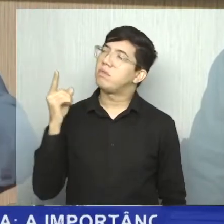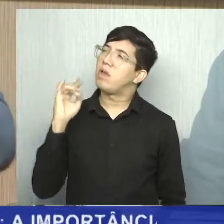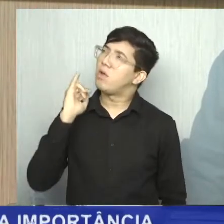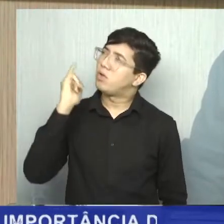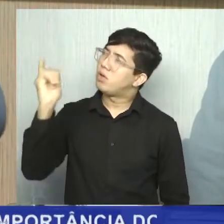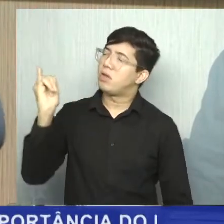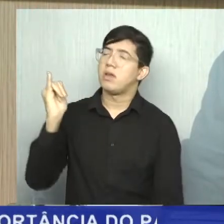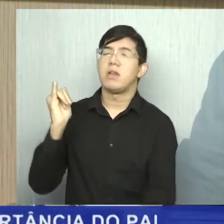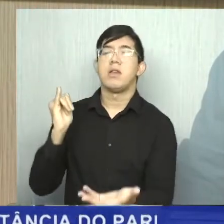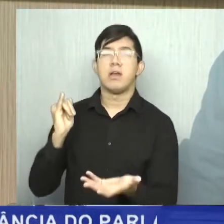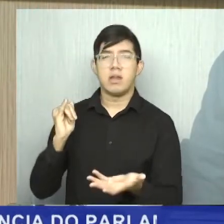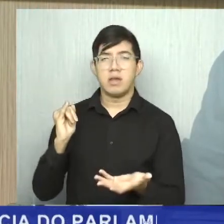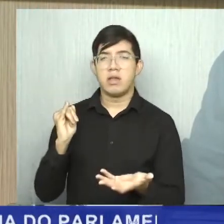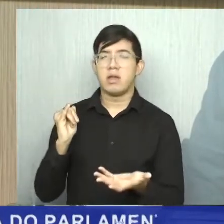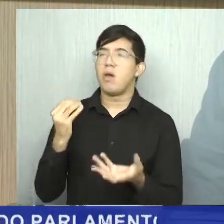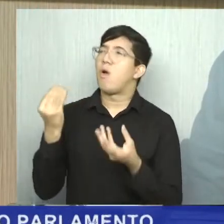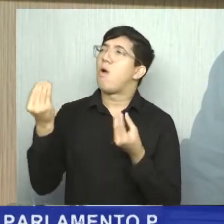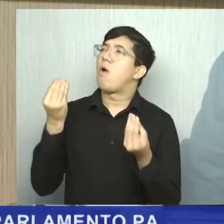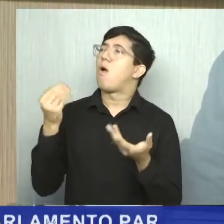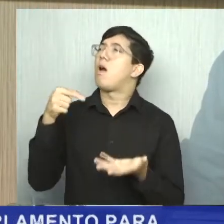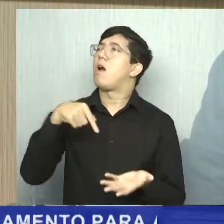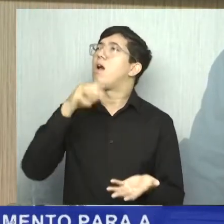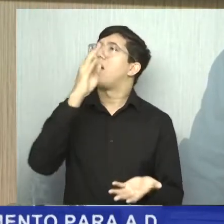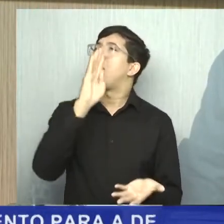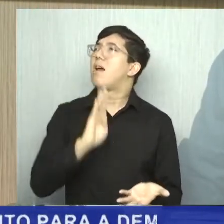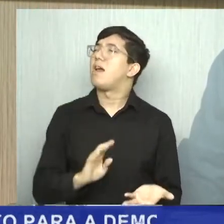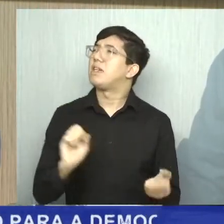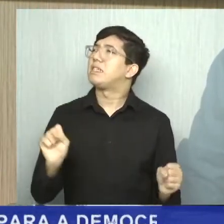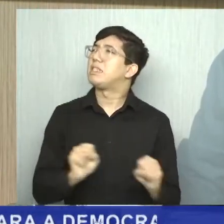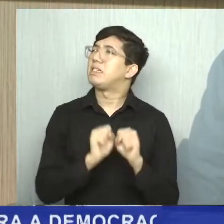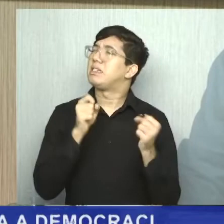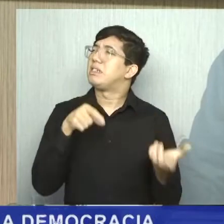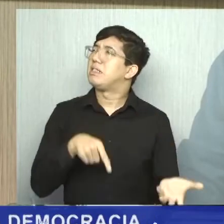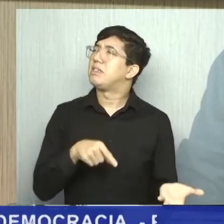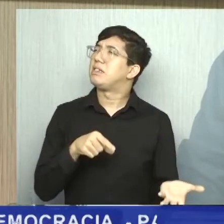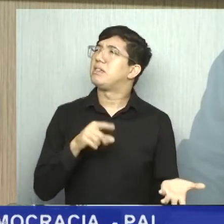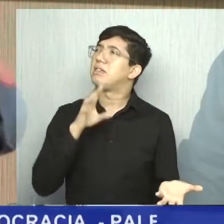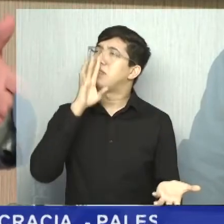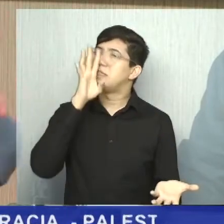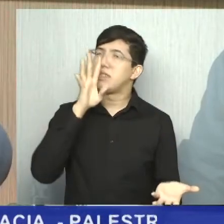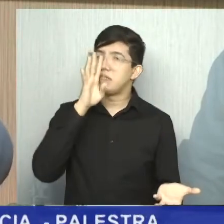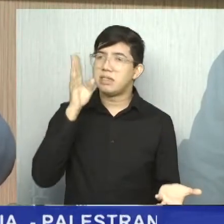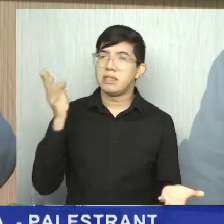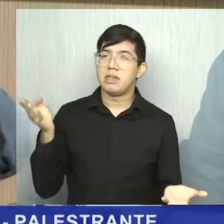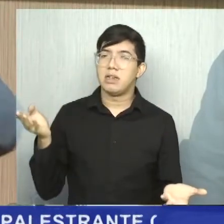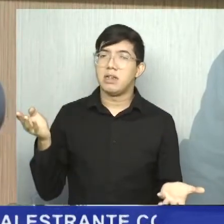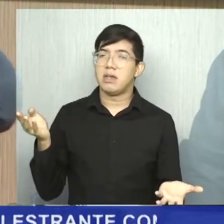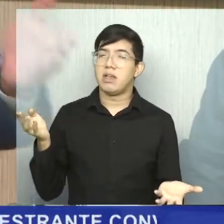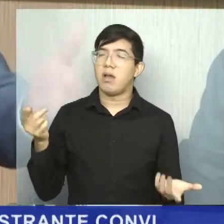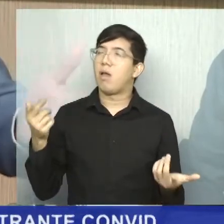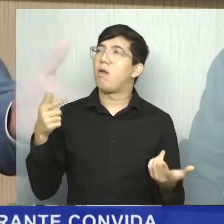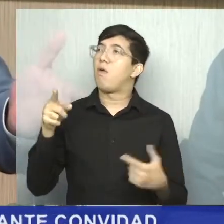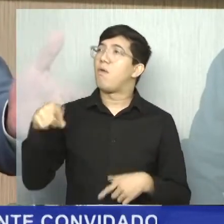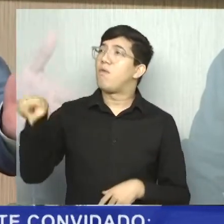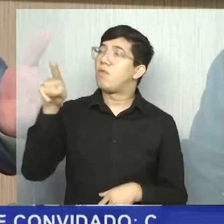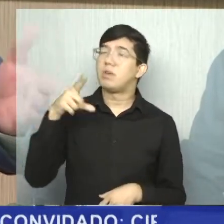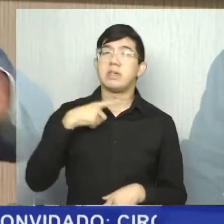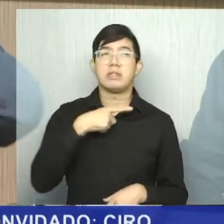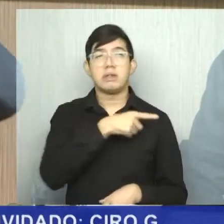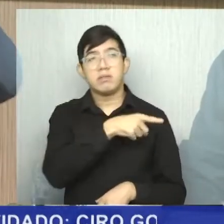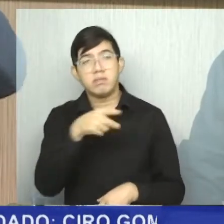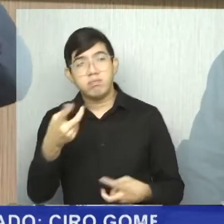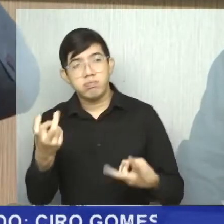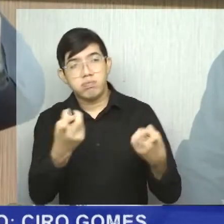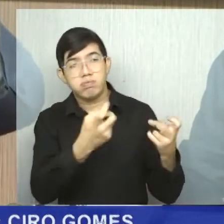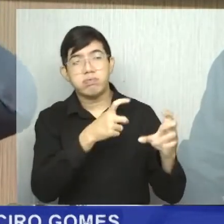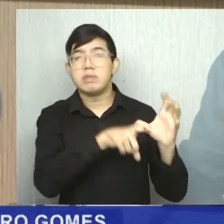que da mão para a boca, no dia seguinte, vocês acham, mas o credor está indo para a falência. Vocês estão botando os ovos tudo na cesta só. Por